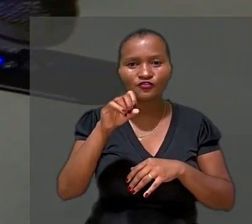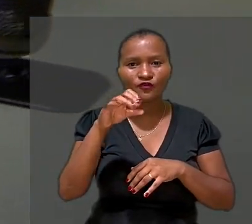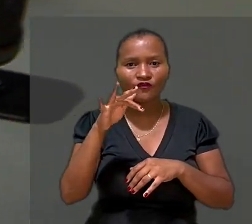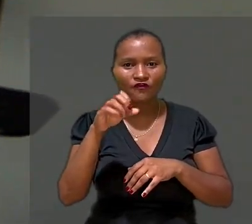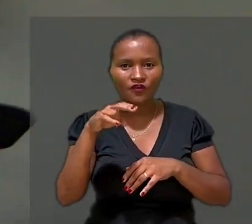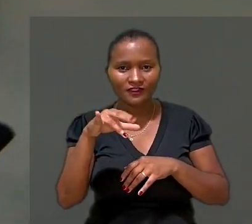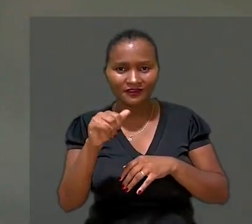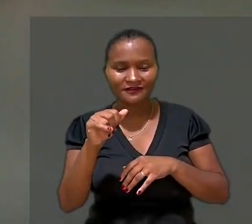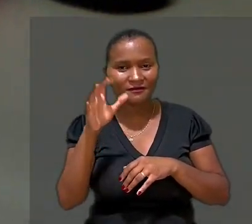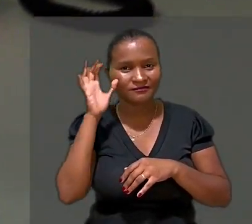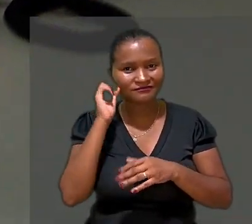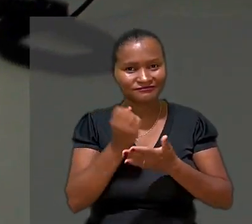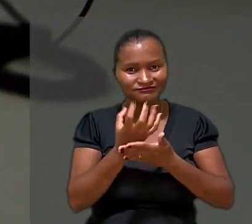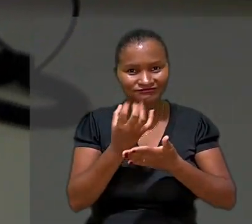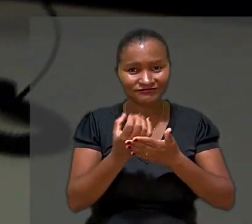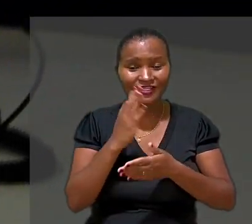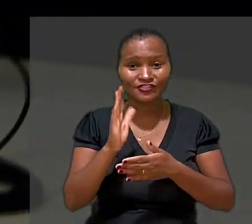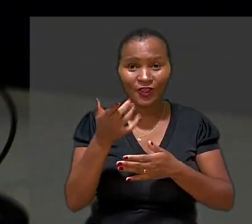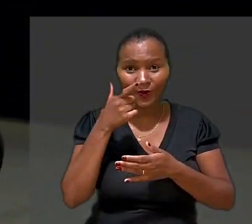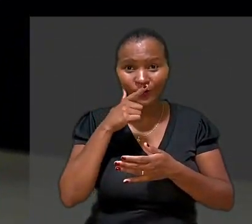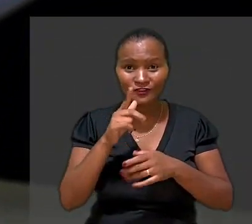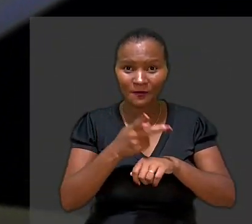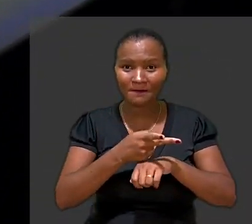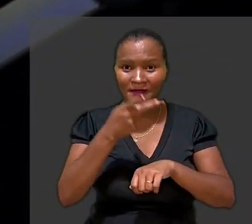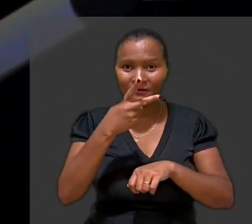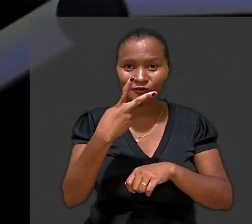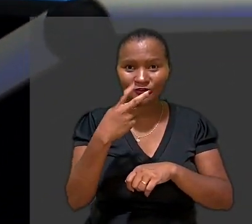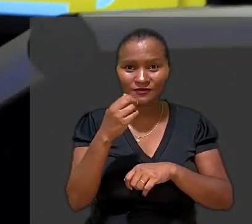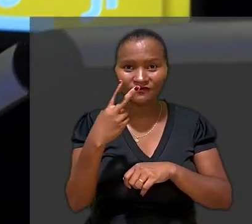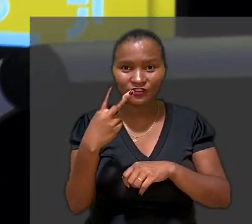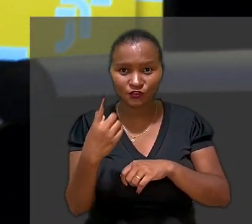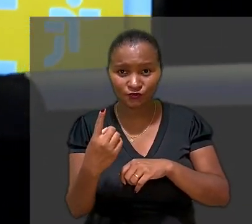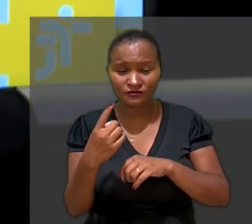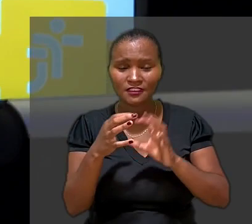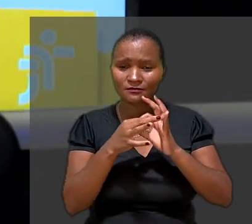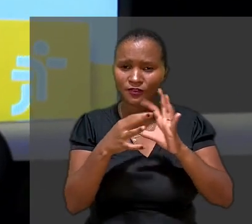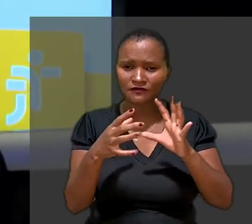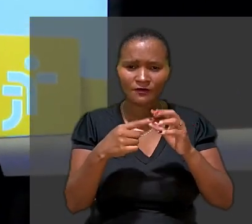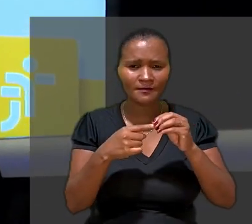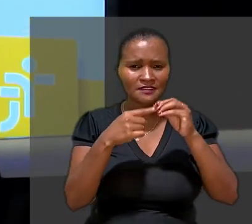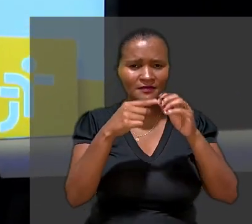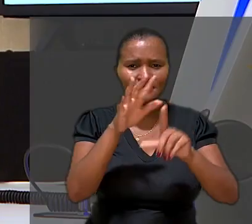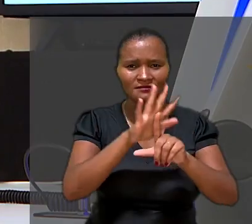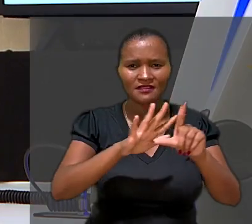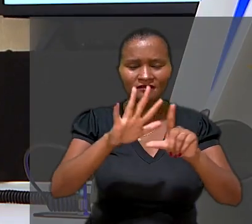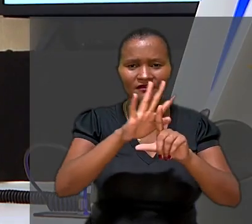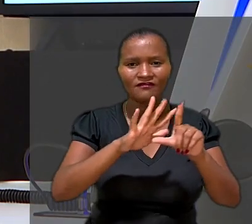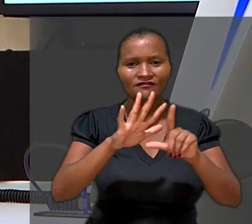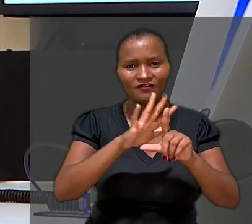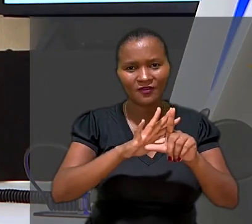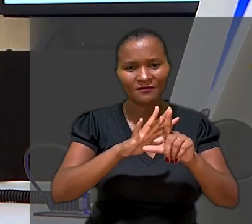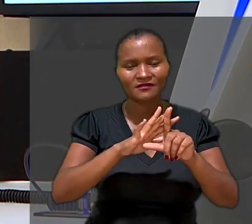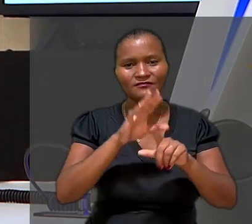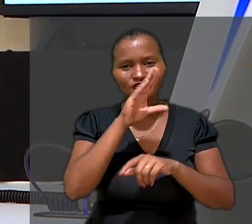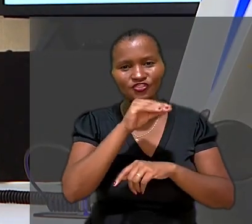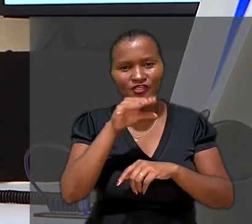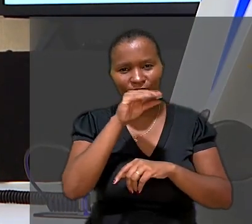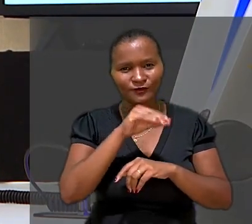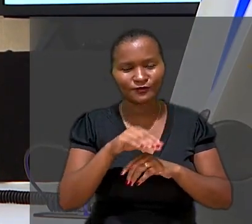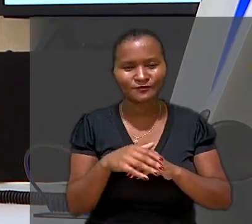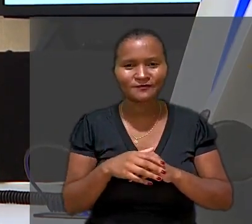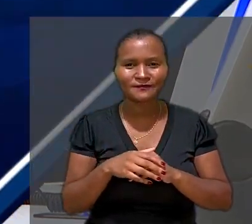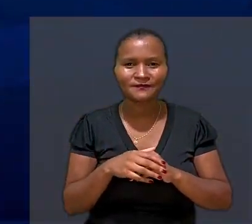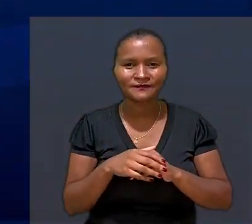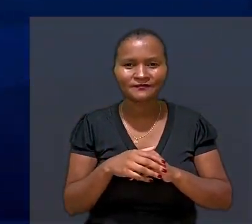podcast, que já havia conquistado o mesmo prêmio em 2021, está disponível nas principais plataformas de streaming de áudio.